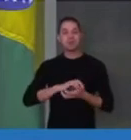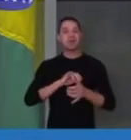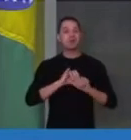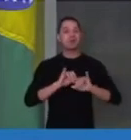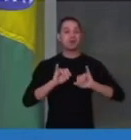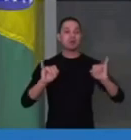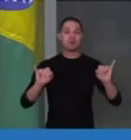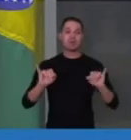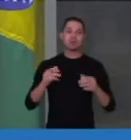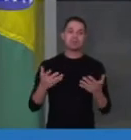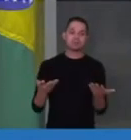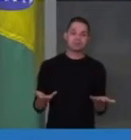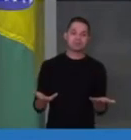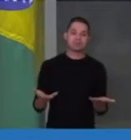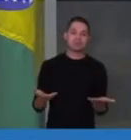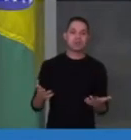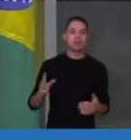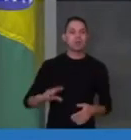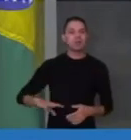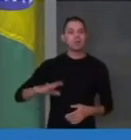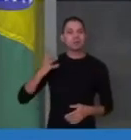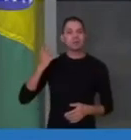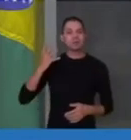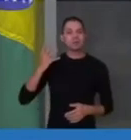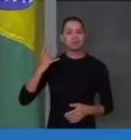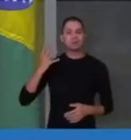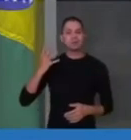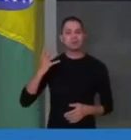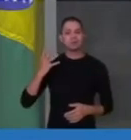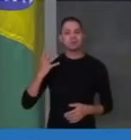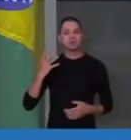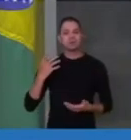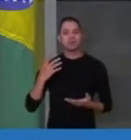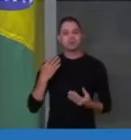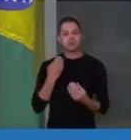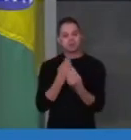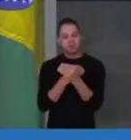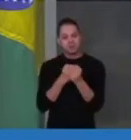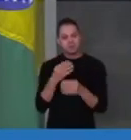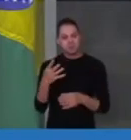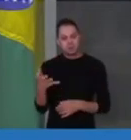olha, é que houve um certo convencimento